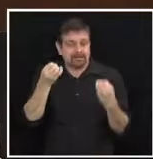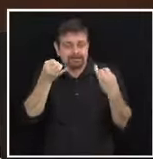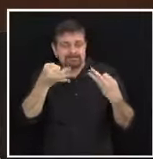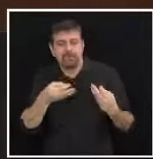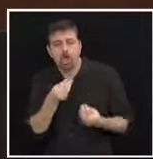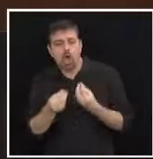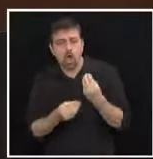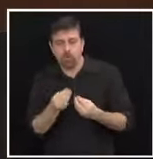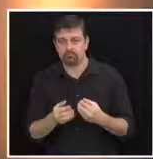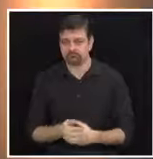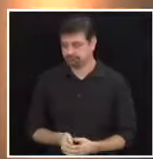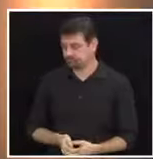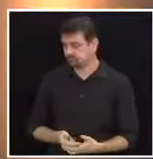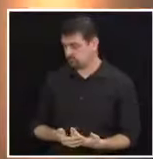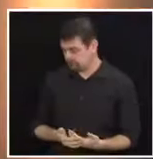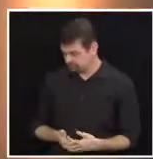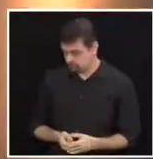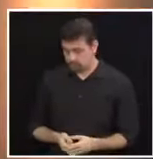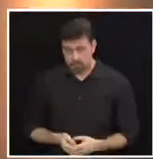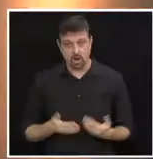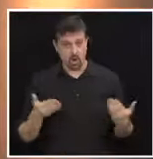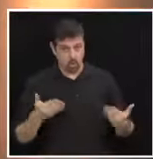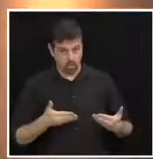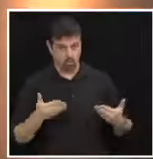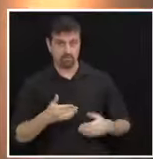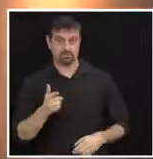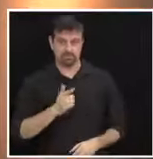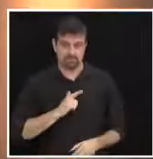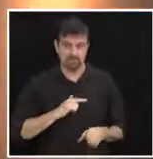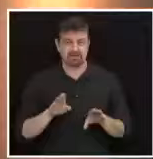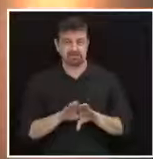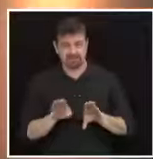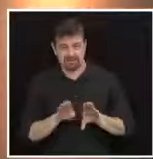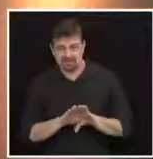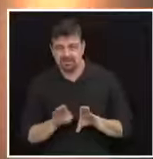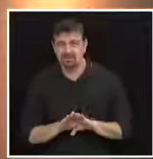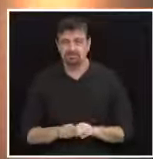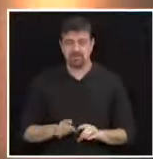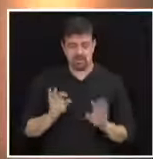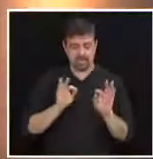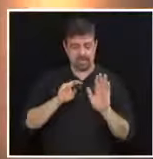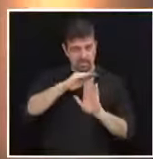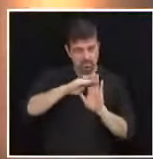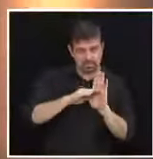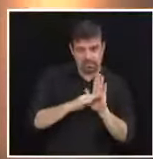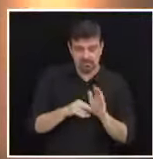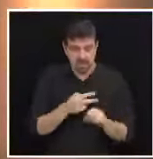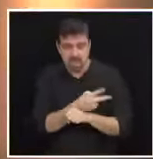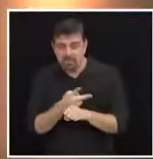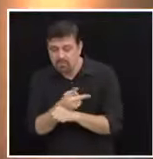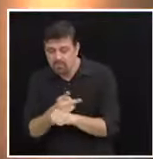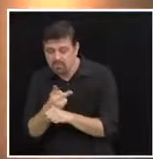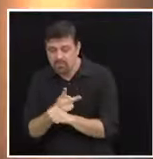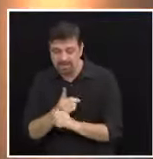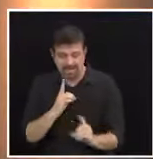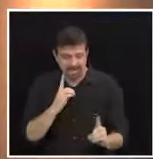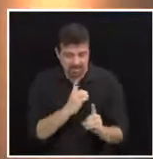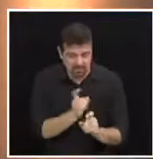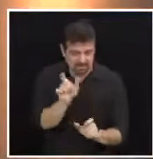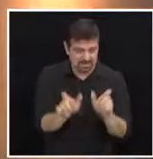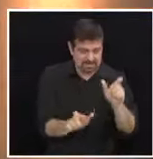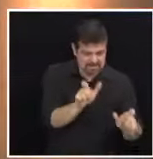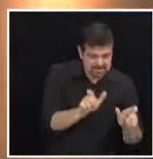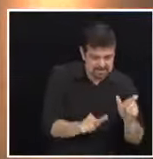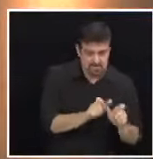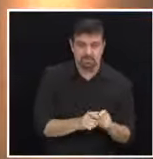disso. Hoje, como o projeto ele tem também essa missão de procurar as populações chaves, que no nosso caso é o